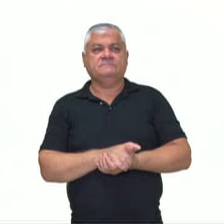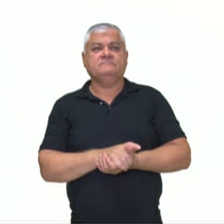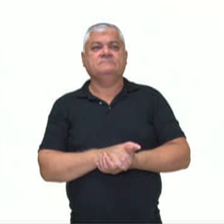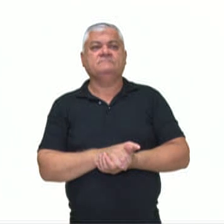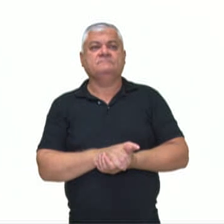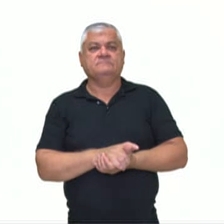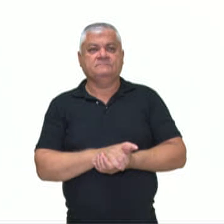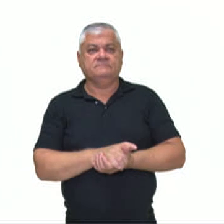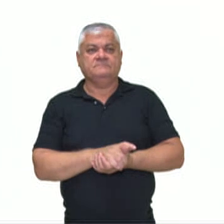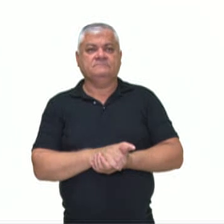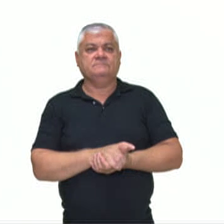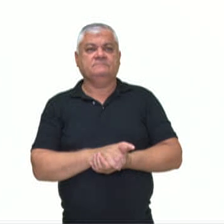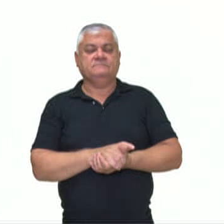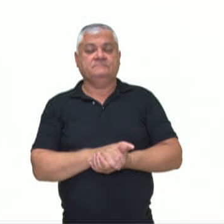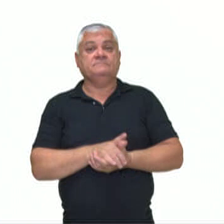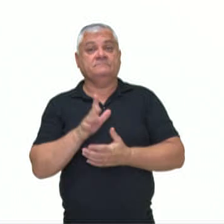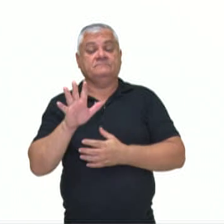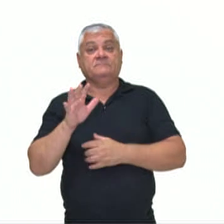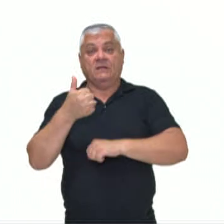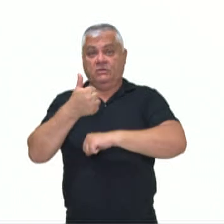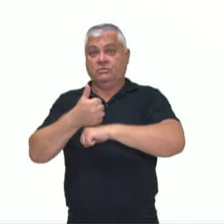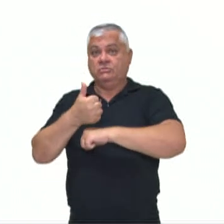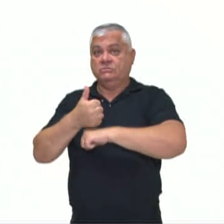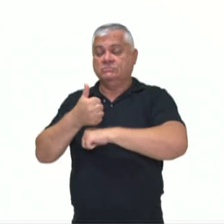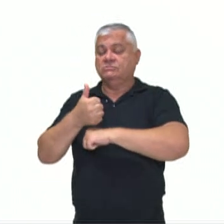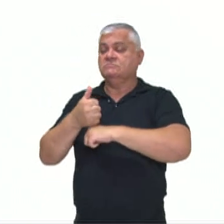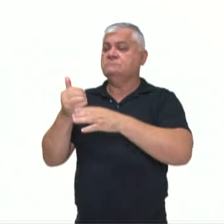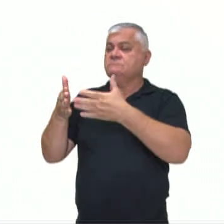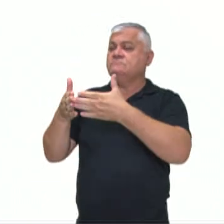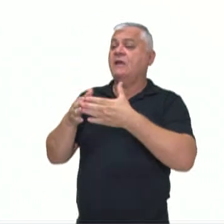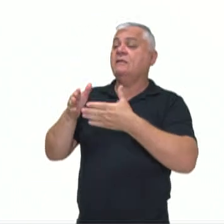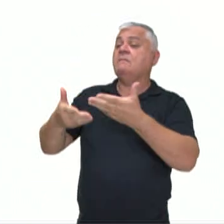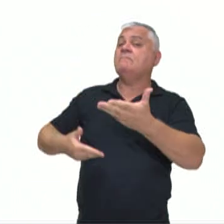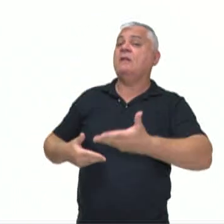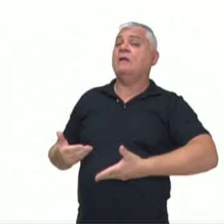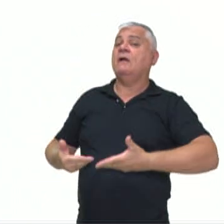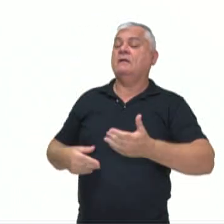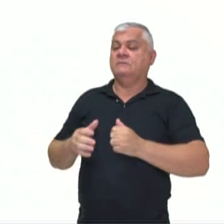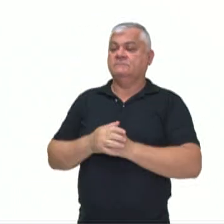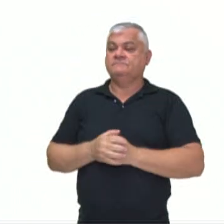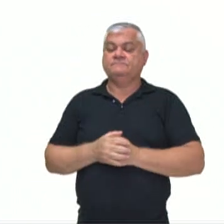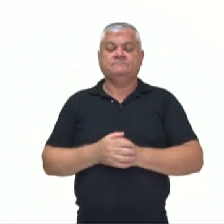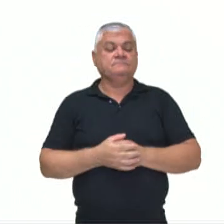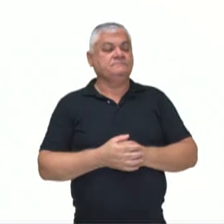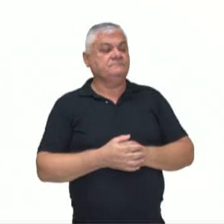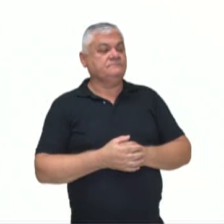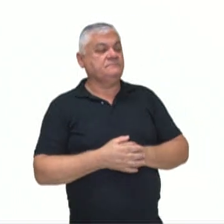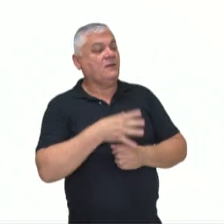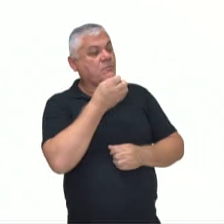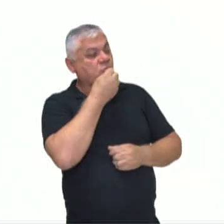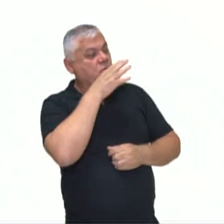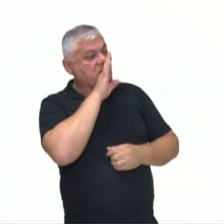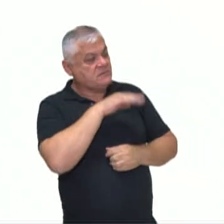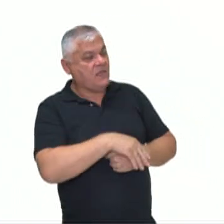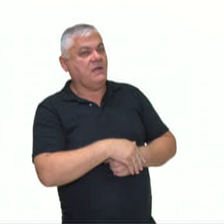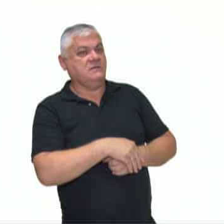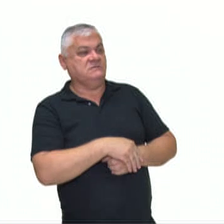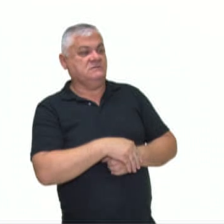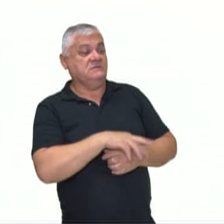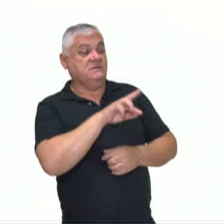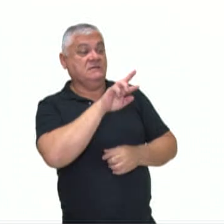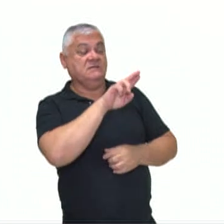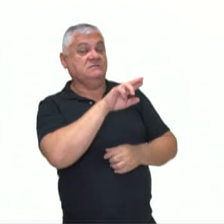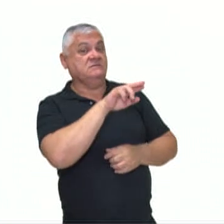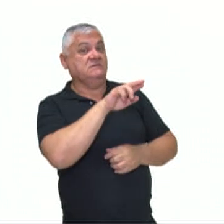algo a um empleado. Então, o chefe vai e pede algo ao empregado. Diz assim, buenas tardes, senhor Muñoz. Utilizou aqui